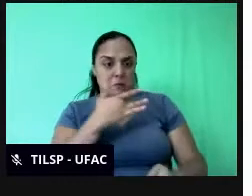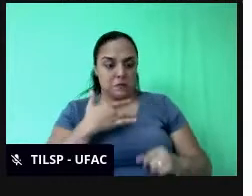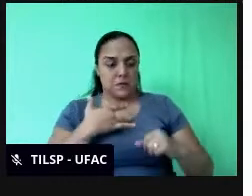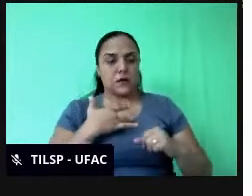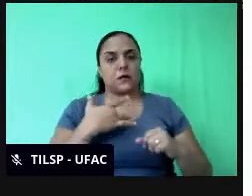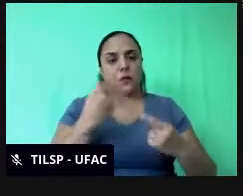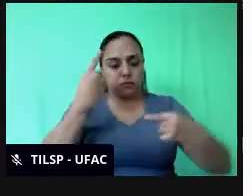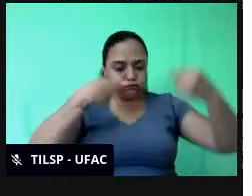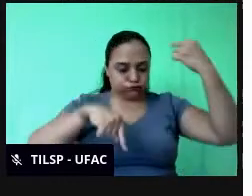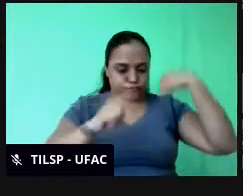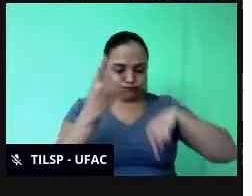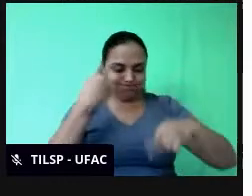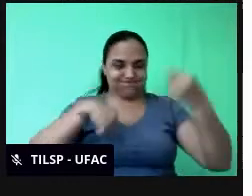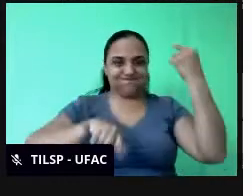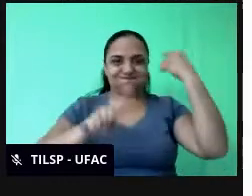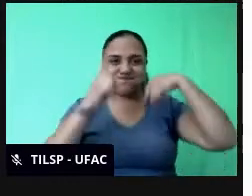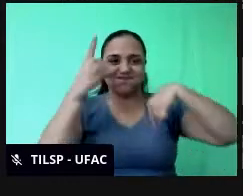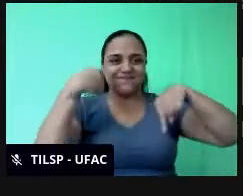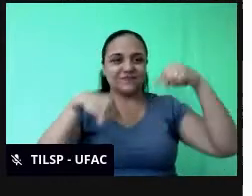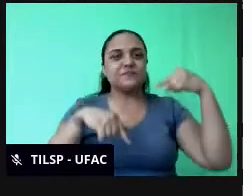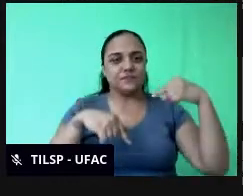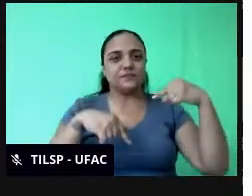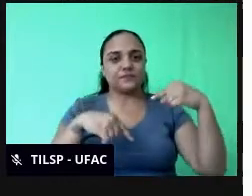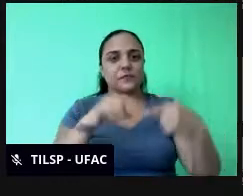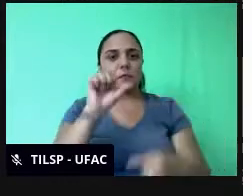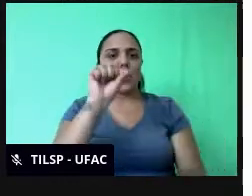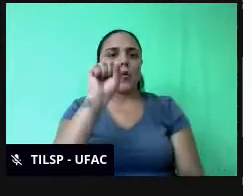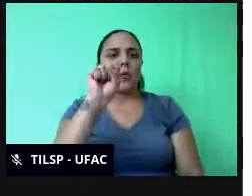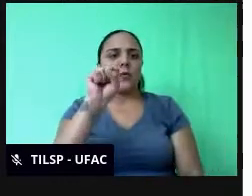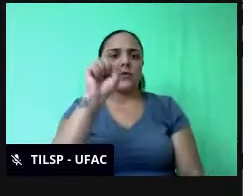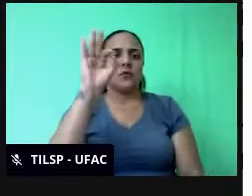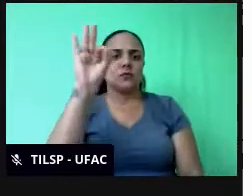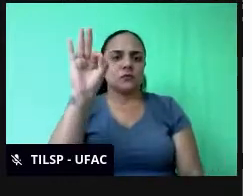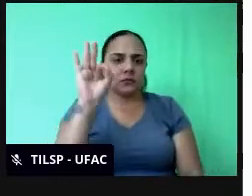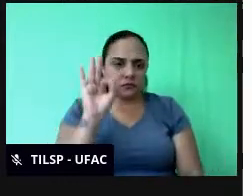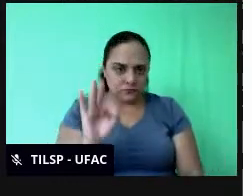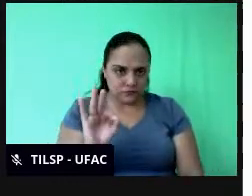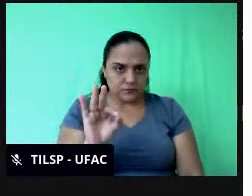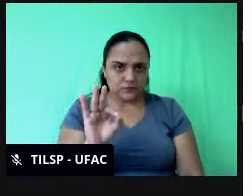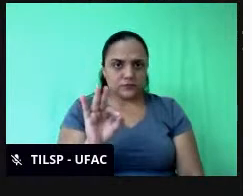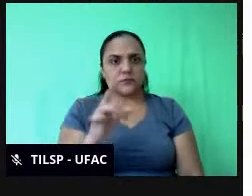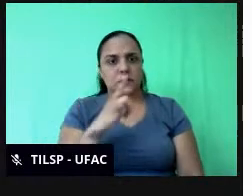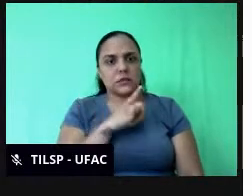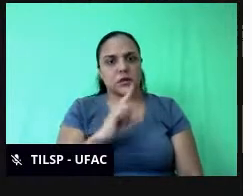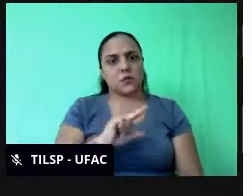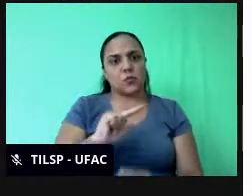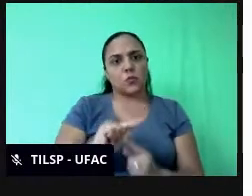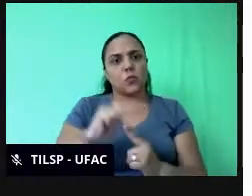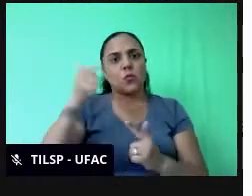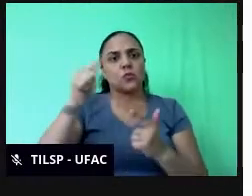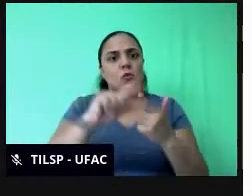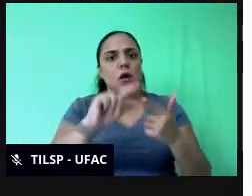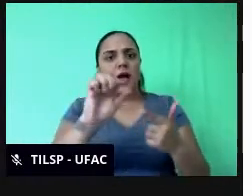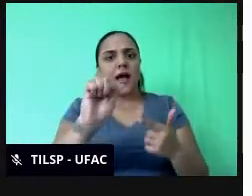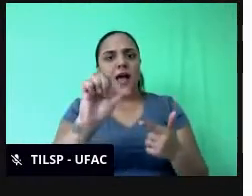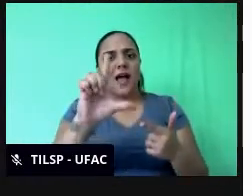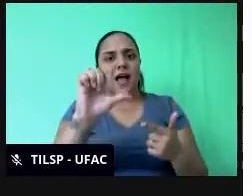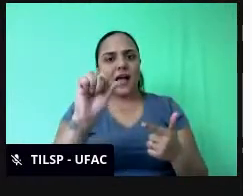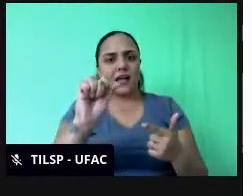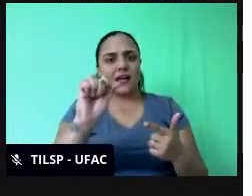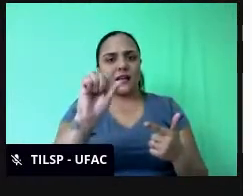o ALA, ele tem uma conversão de cerca de 8%. Já a conversão de ALA em DHA, ela é cerca